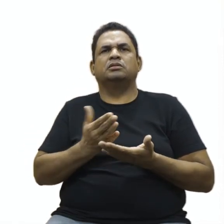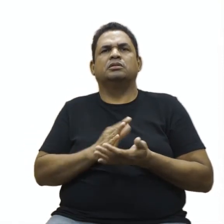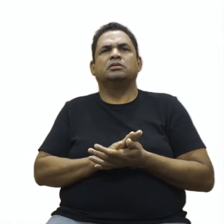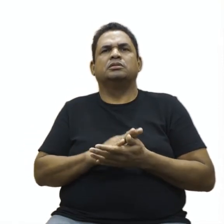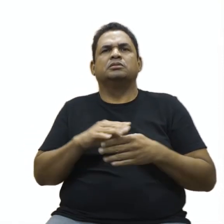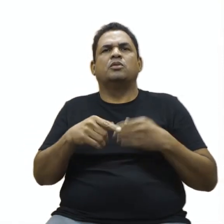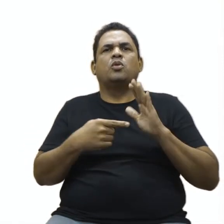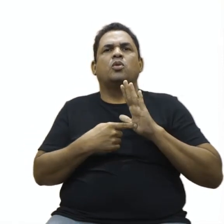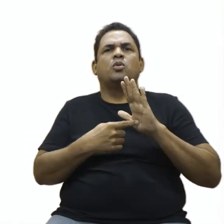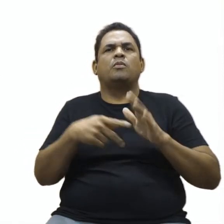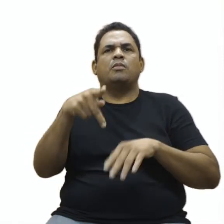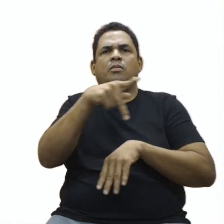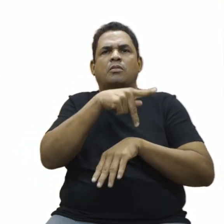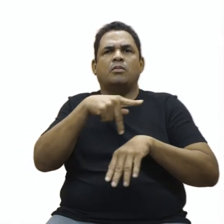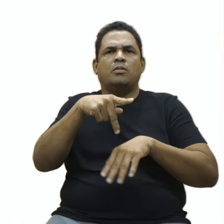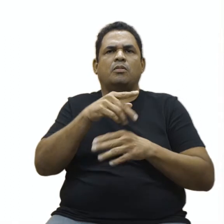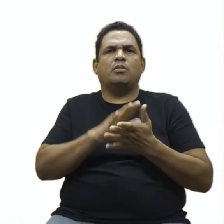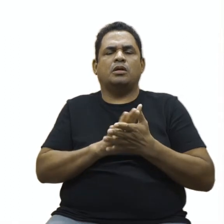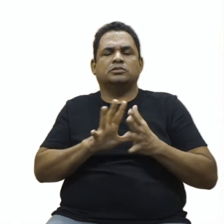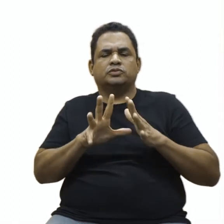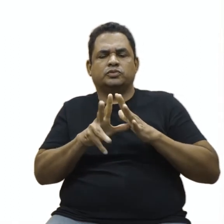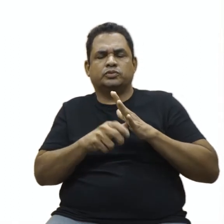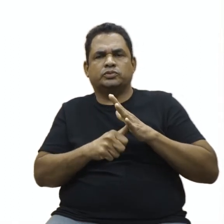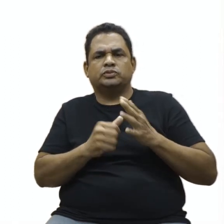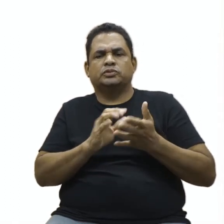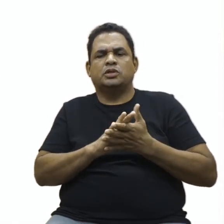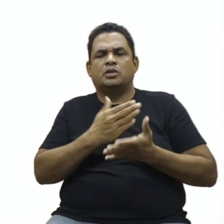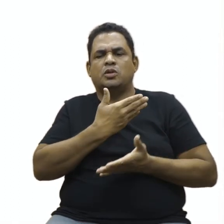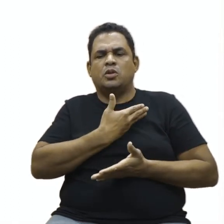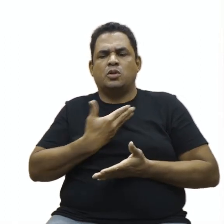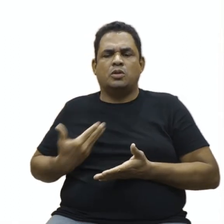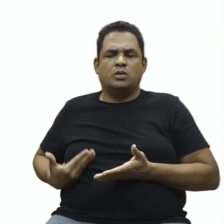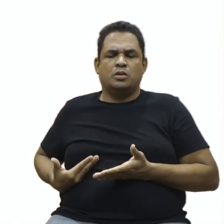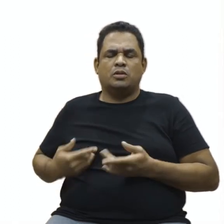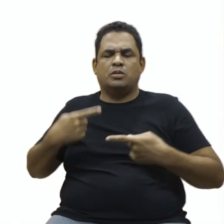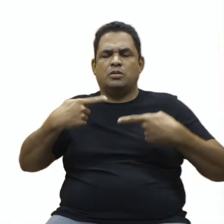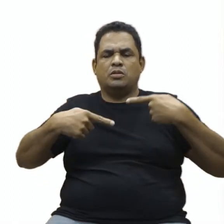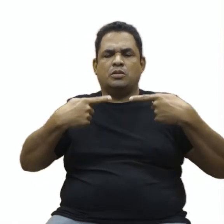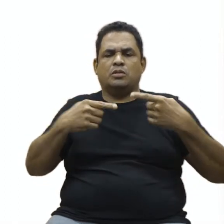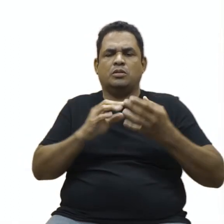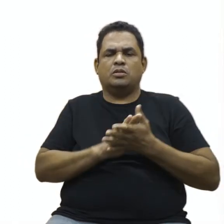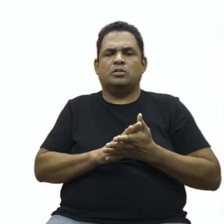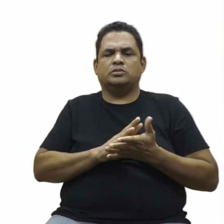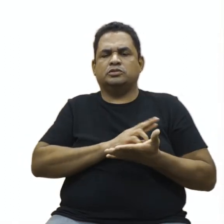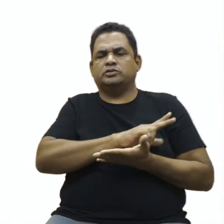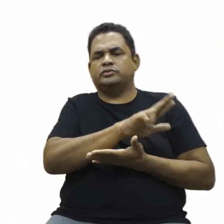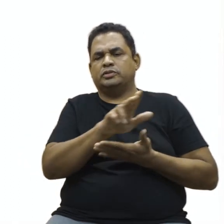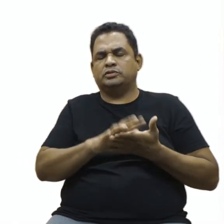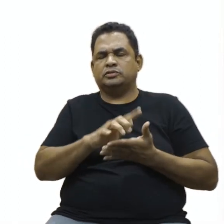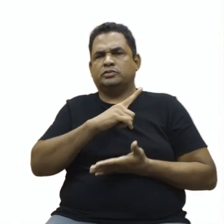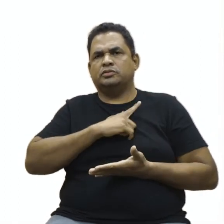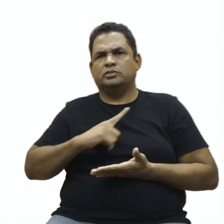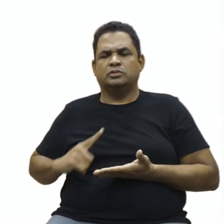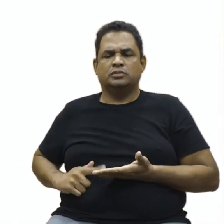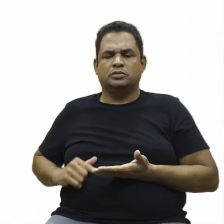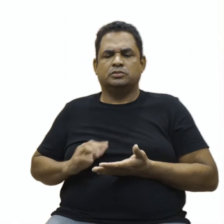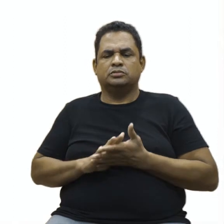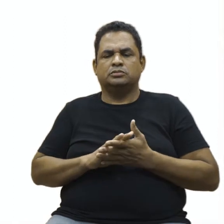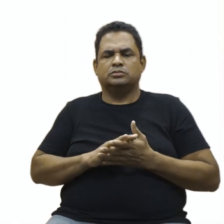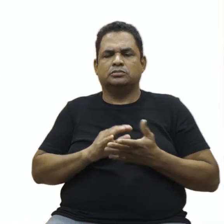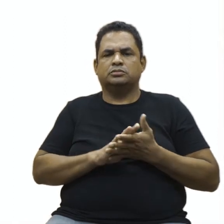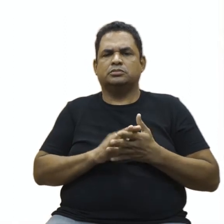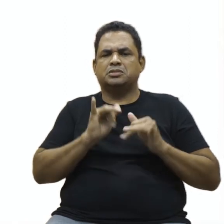país casos de corrupção na esfera pública, política de vários governos? É isso que a imprensa fez,